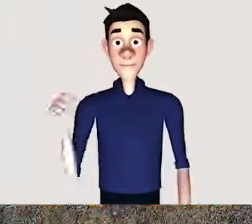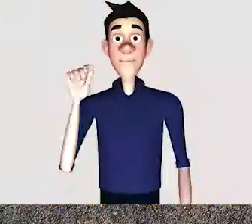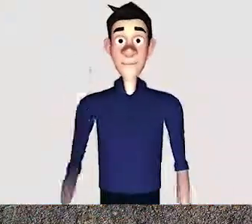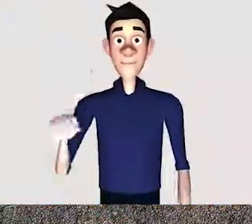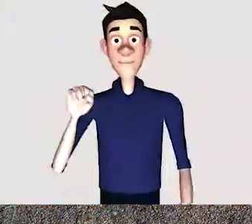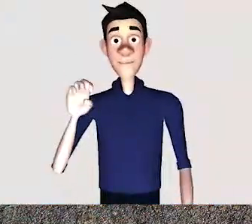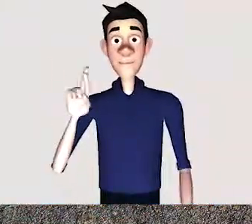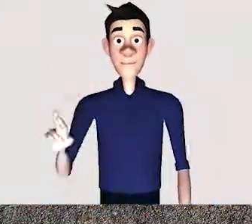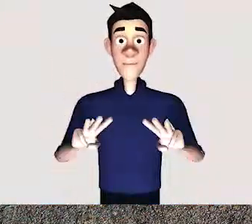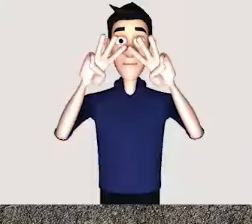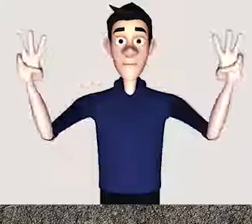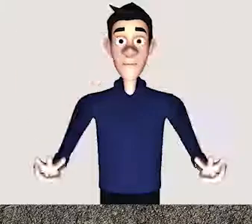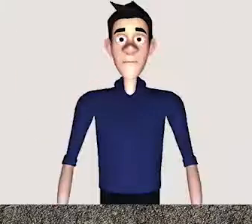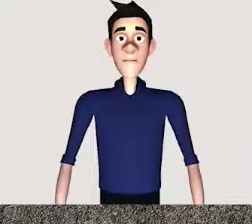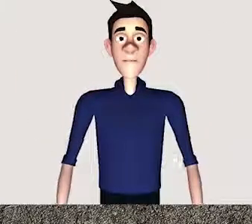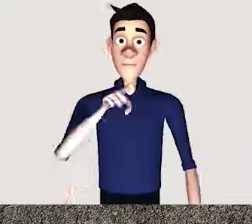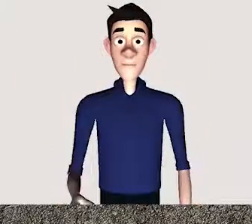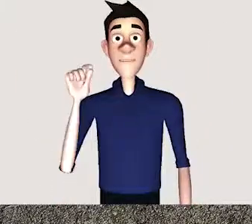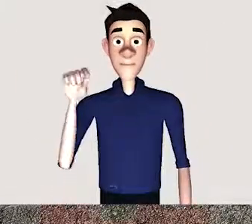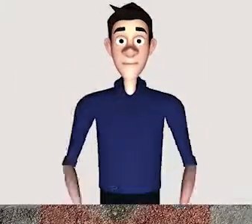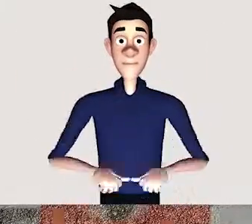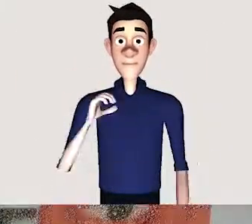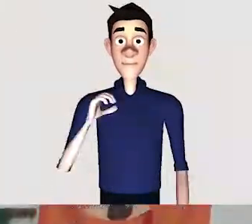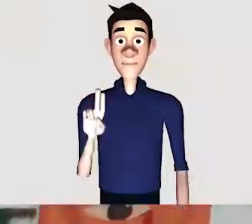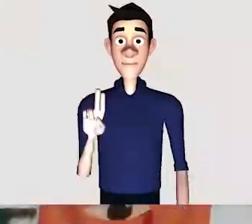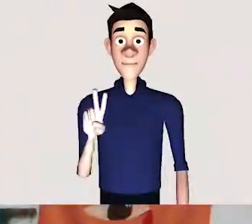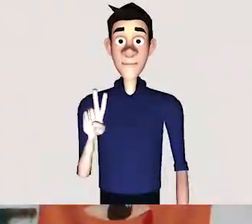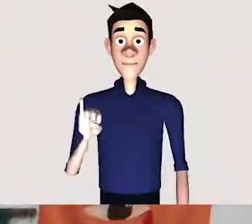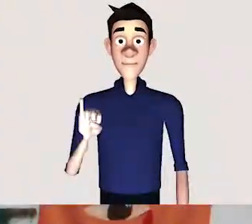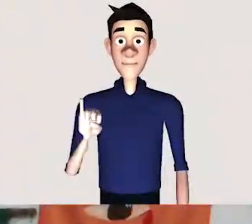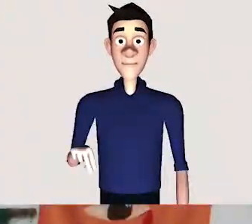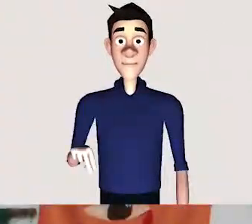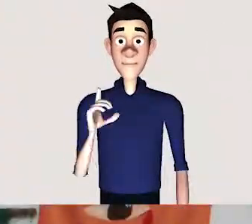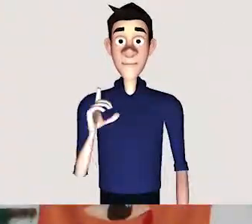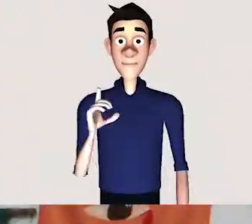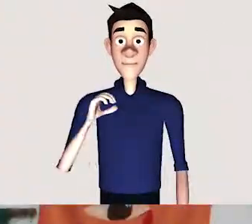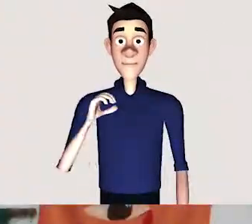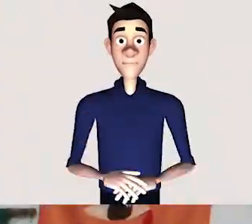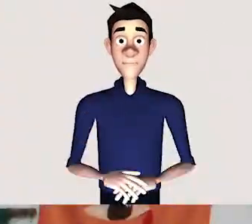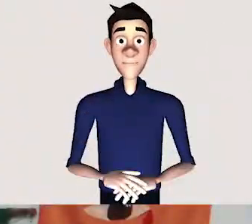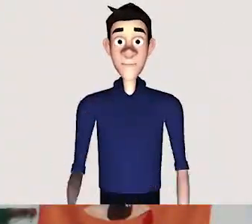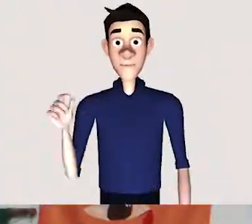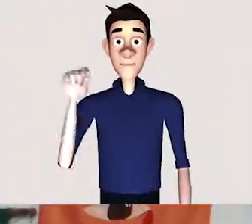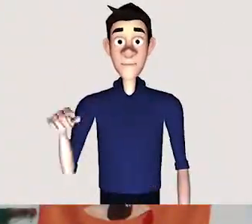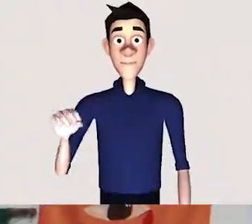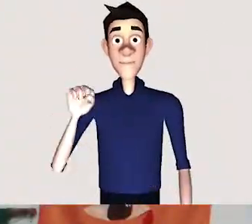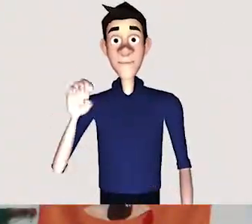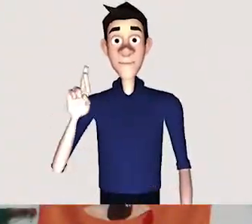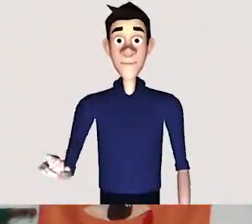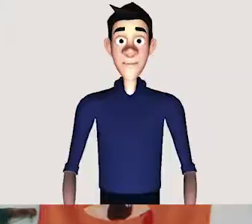reflexão. O que é museu? Você que está nos ouvindo, o que é museu, afinal?